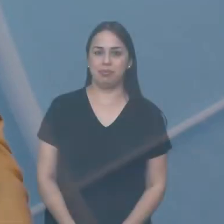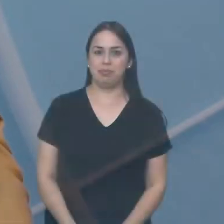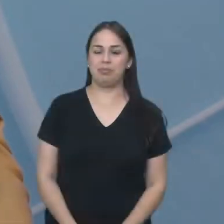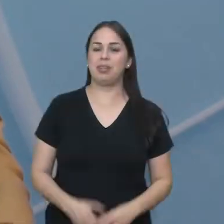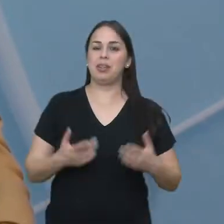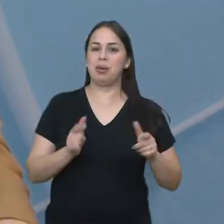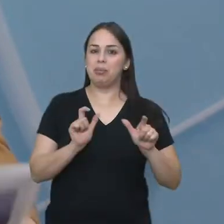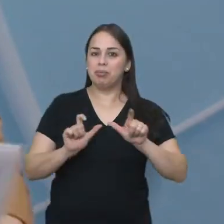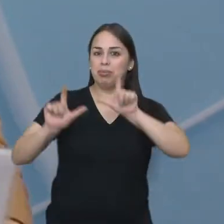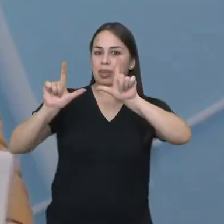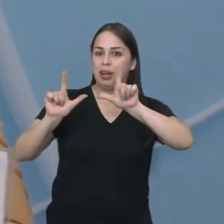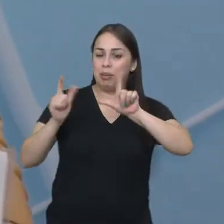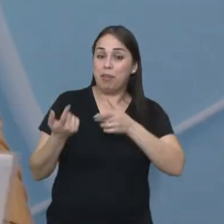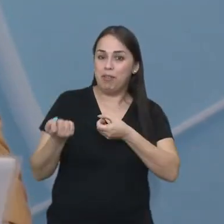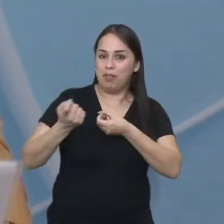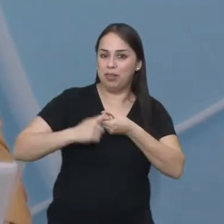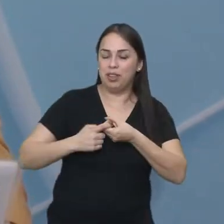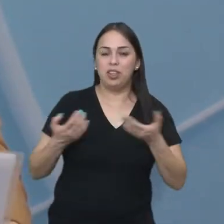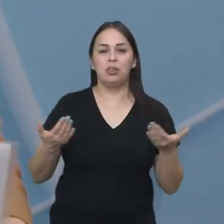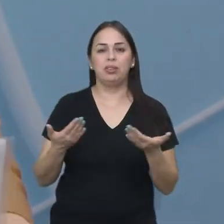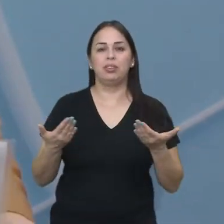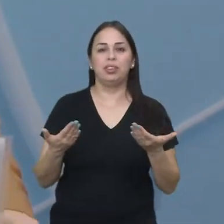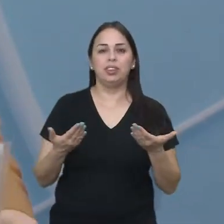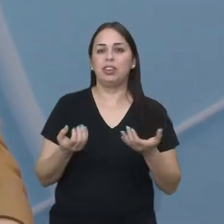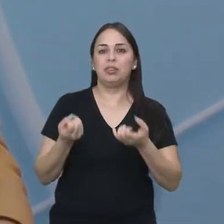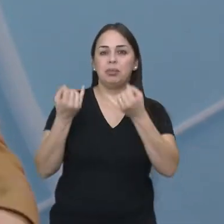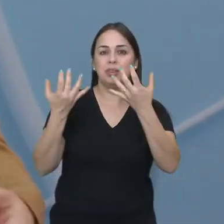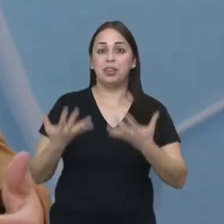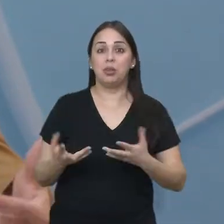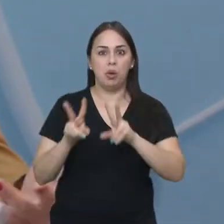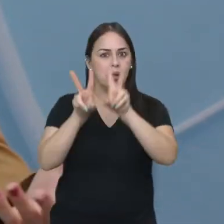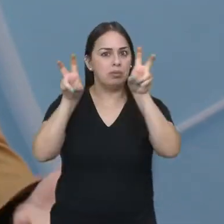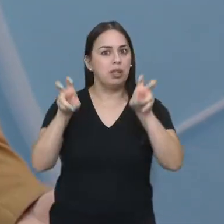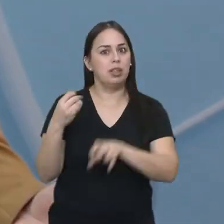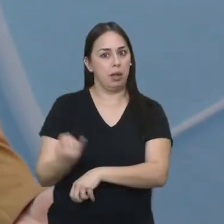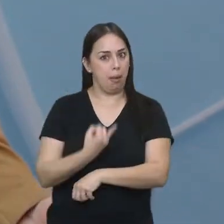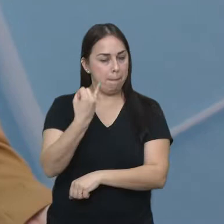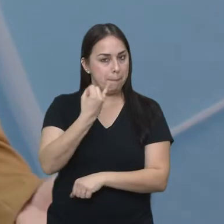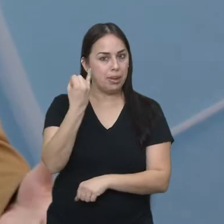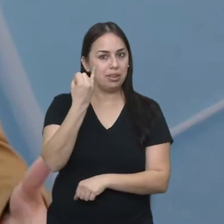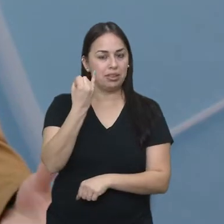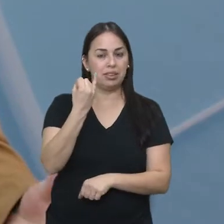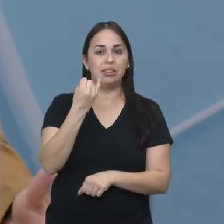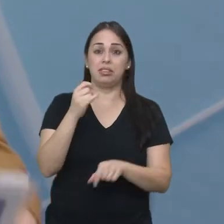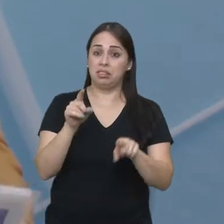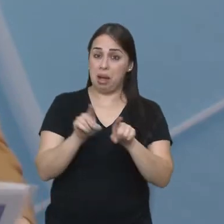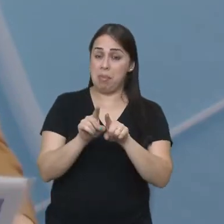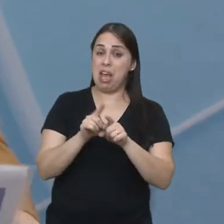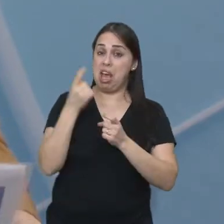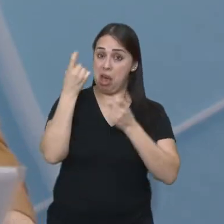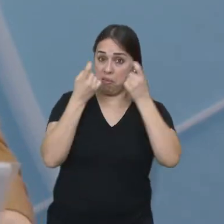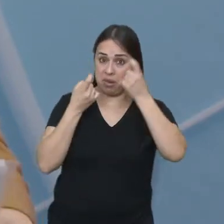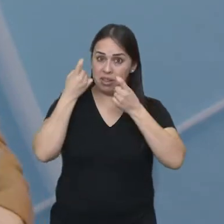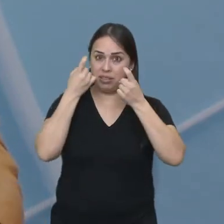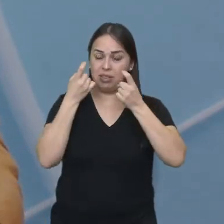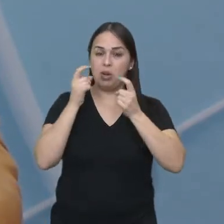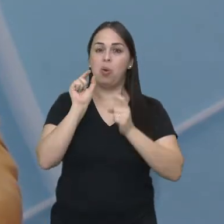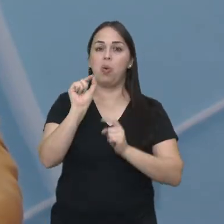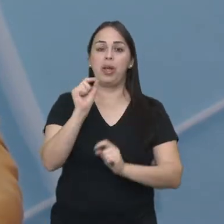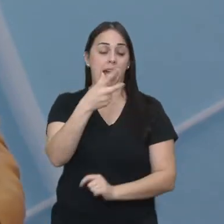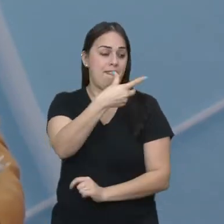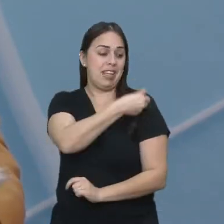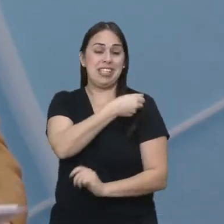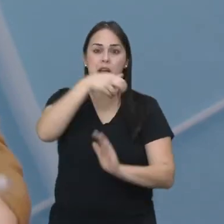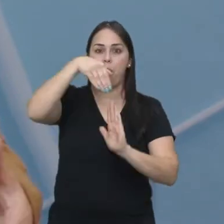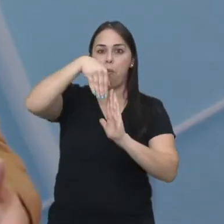Diálogos da Cidade está de volta e hoje a gente está falando de um assunto muito importante e que ao mesmo tempo preocupa, a queda na